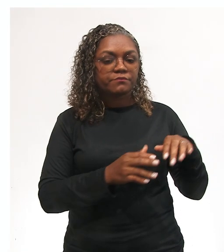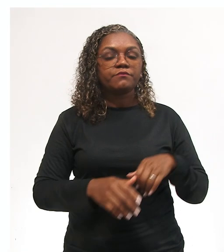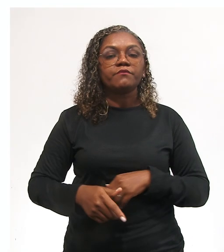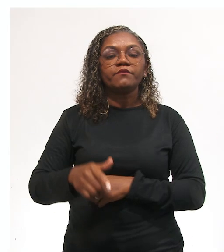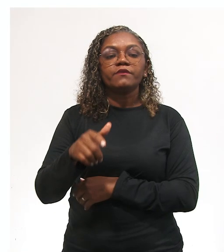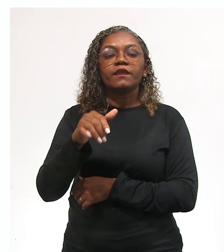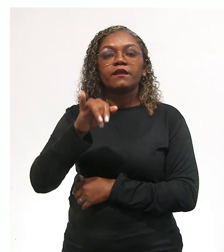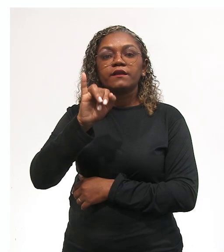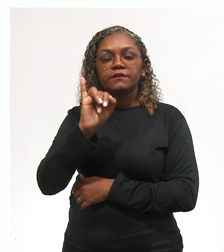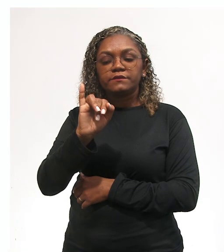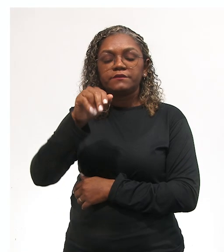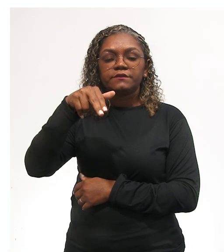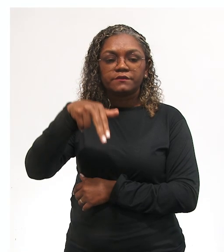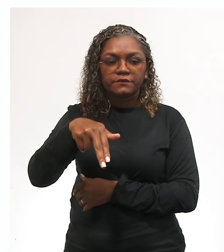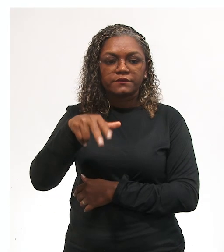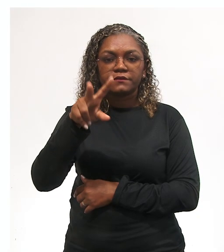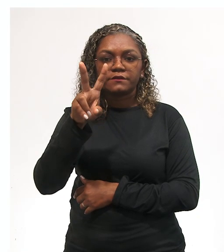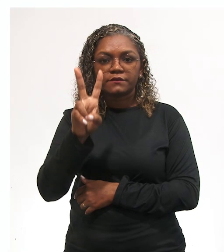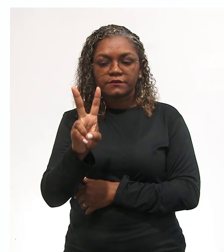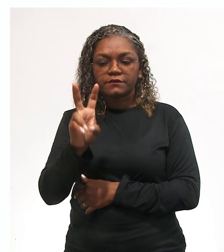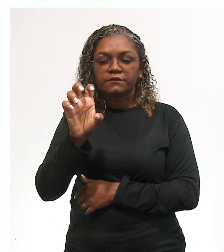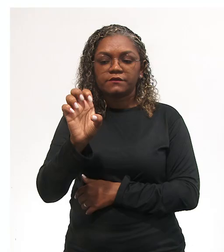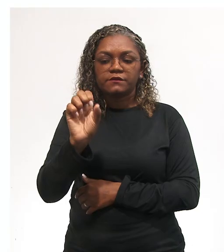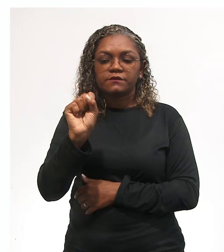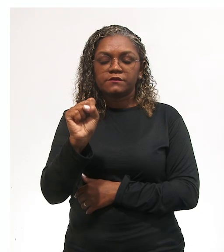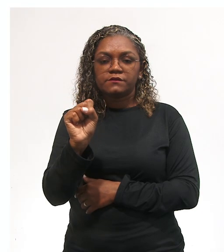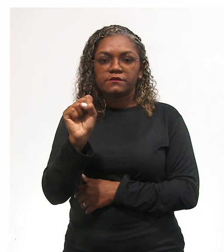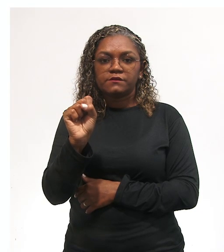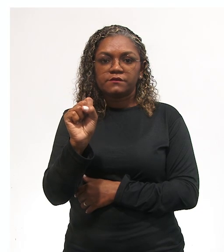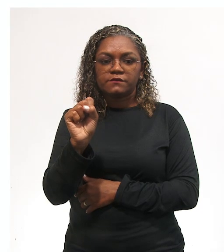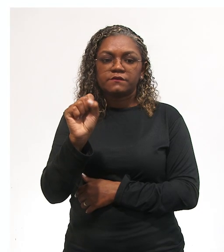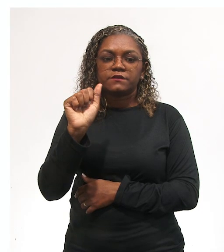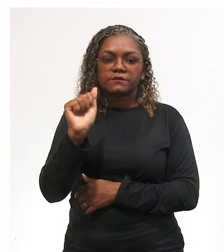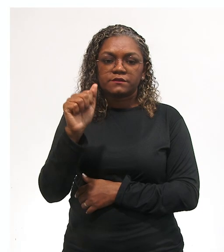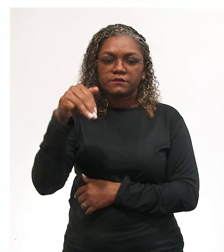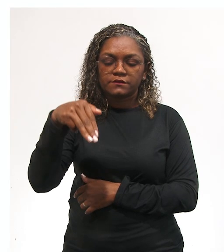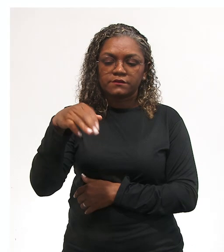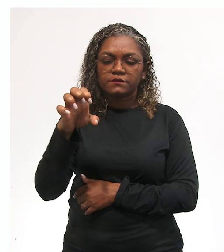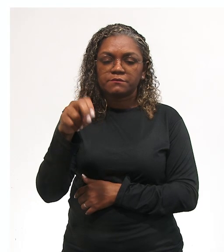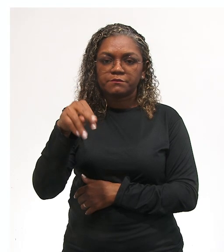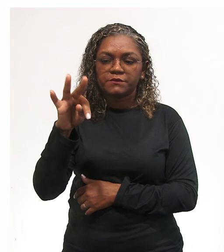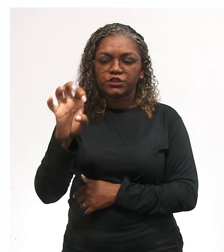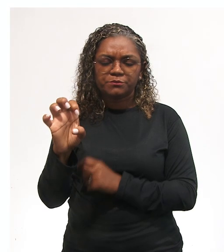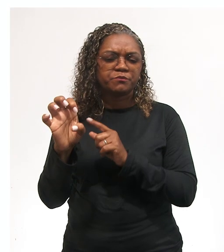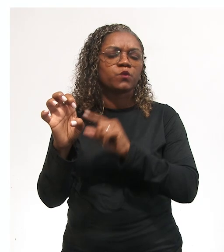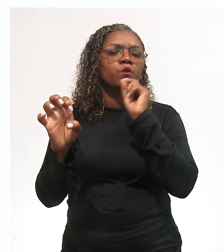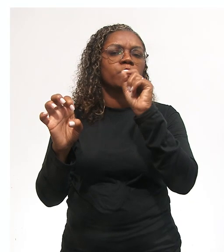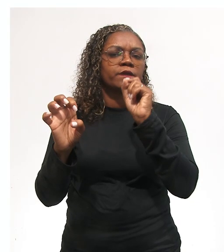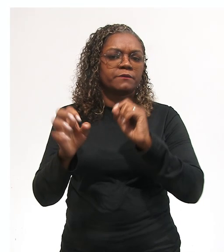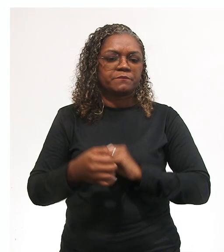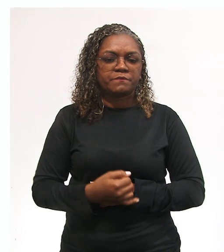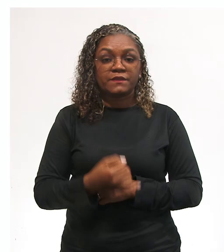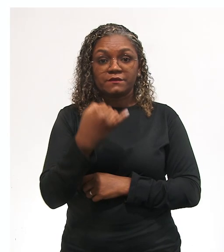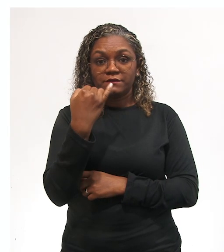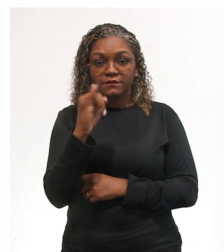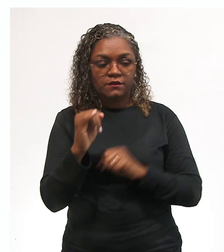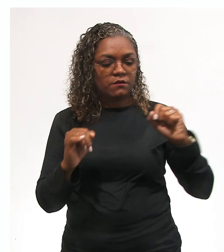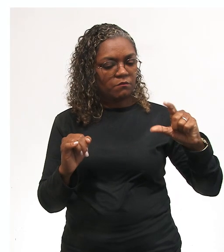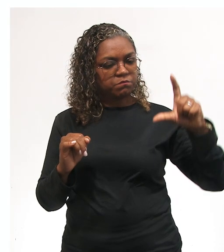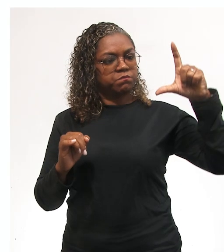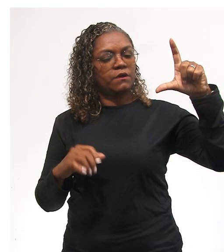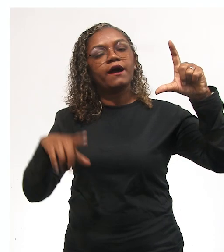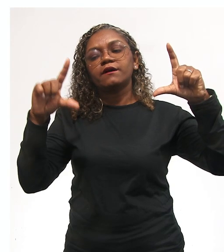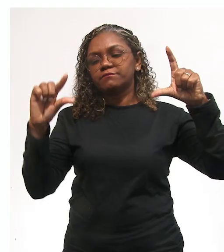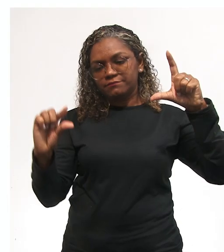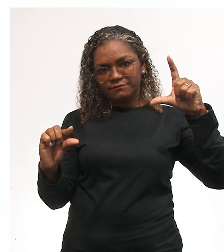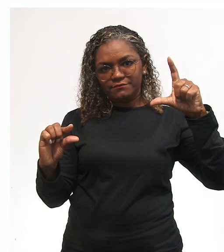né? Ao contrário da grandeza diretamente proporcional, se uma cresce, a outra vai decrescer. Se a outra decresce, a